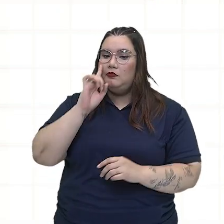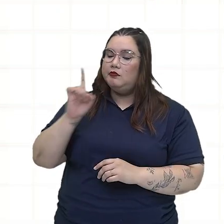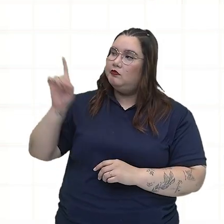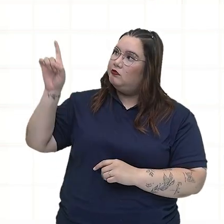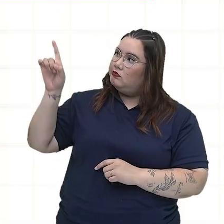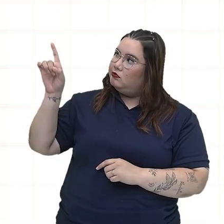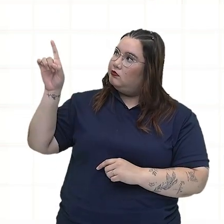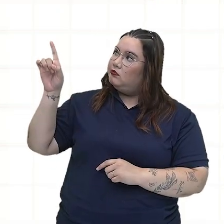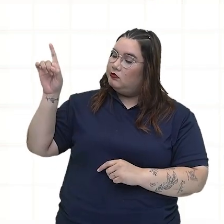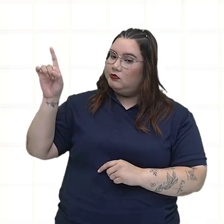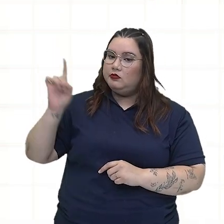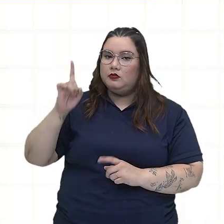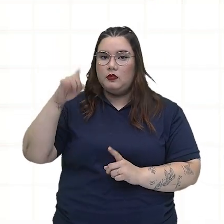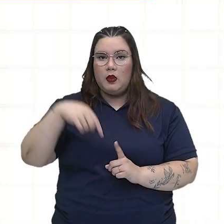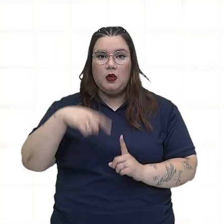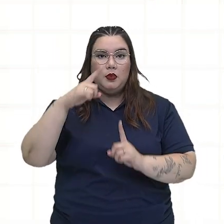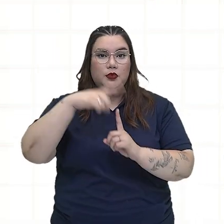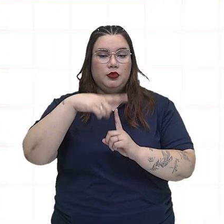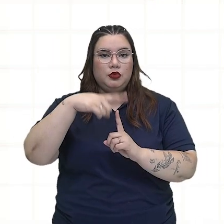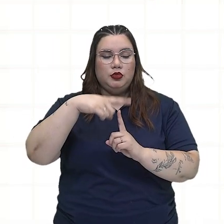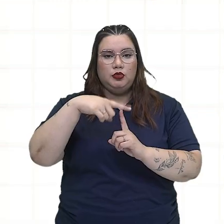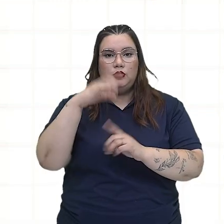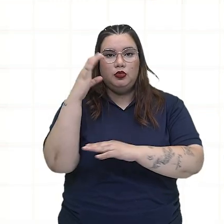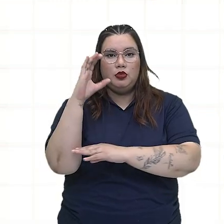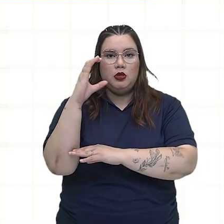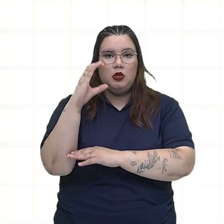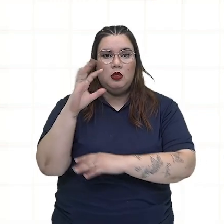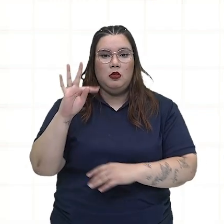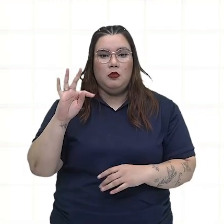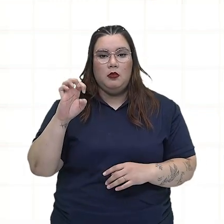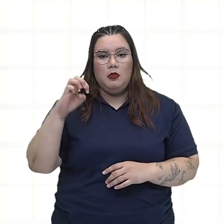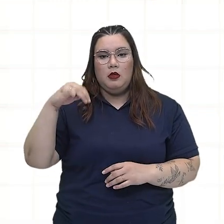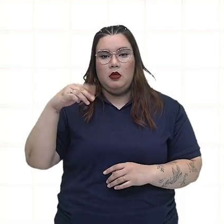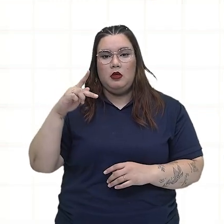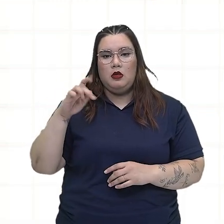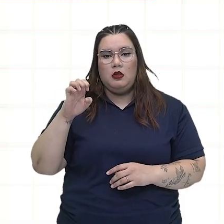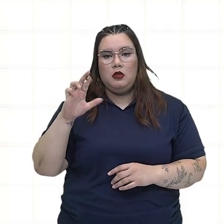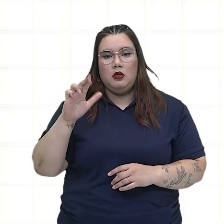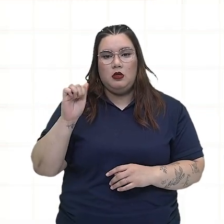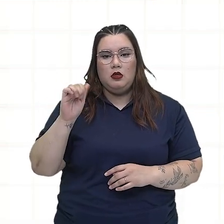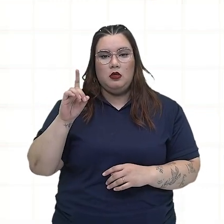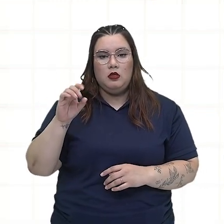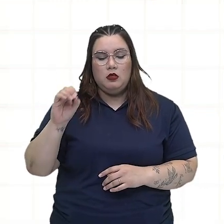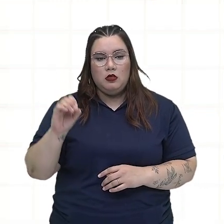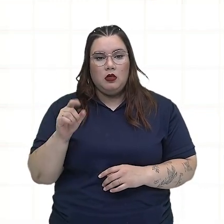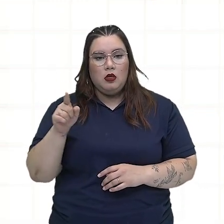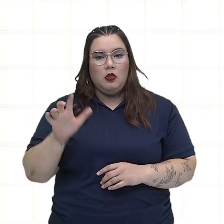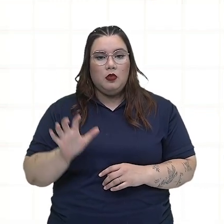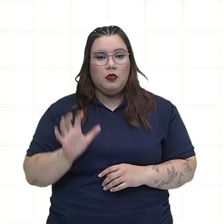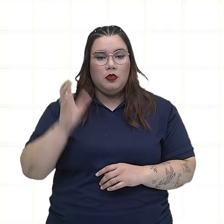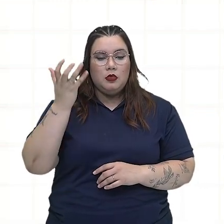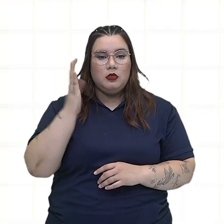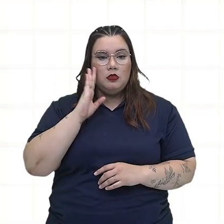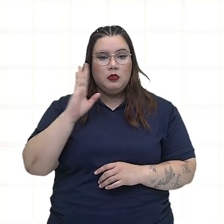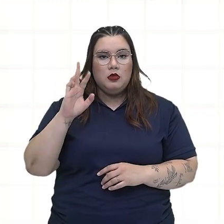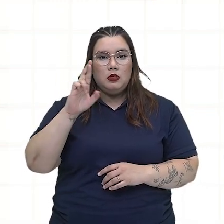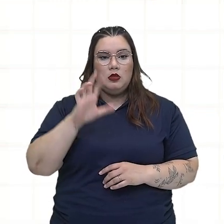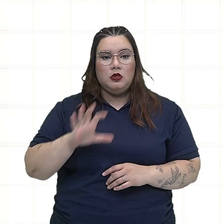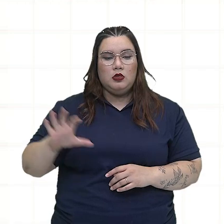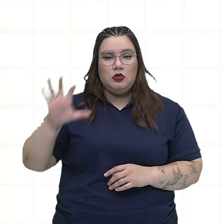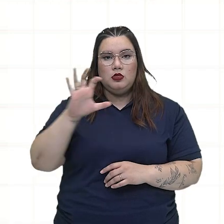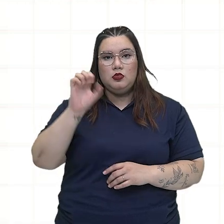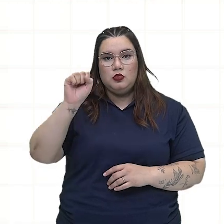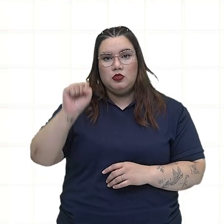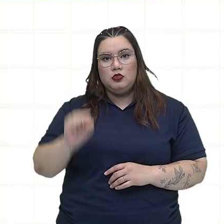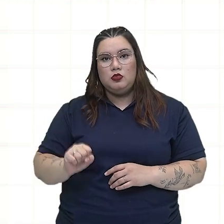climático, que é o clima temperado. Então, ele ocorre principalmente na